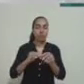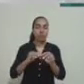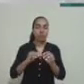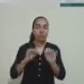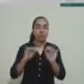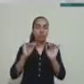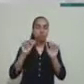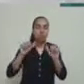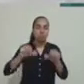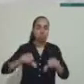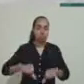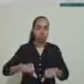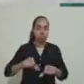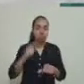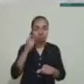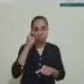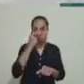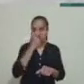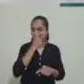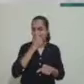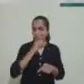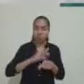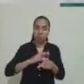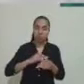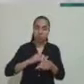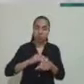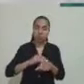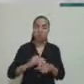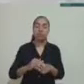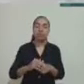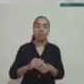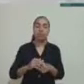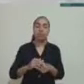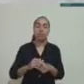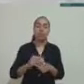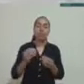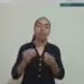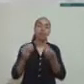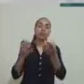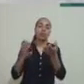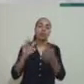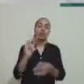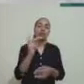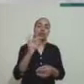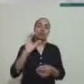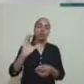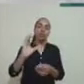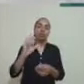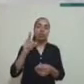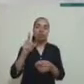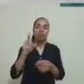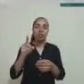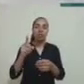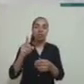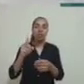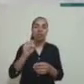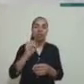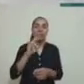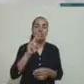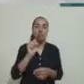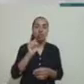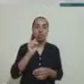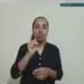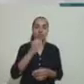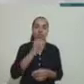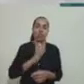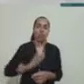chamado ceratocone. Este aparelho será doado para o HC, para atendimento pelo SUS.